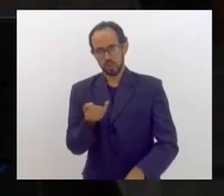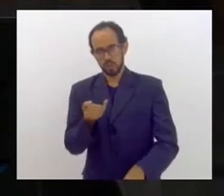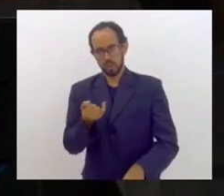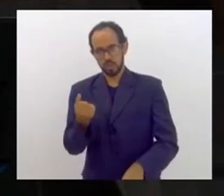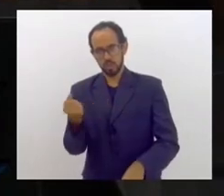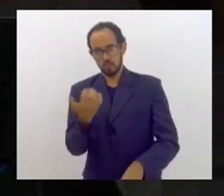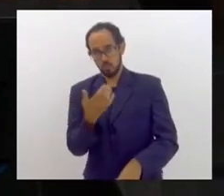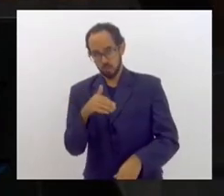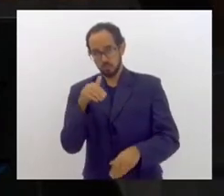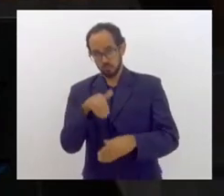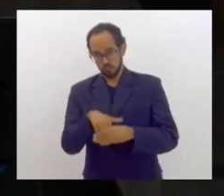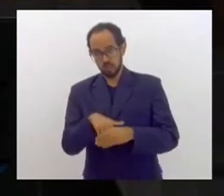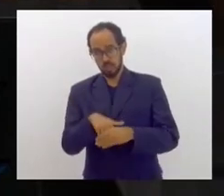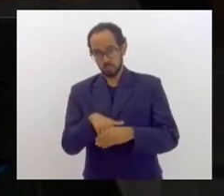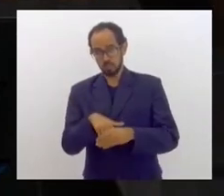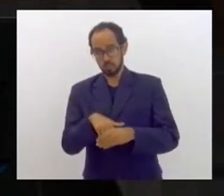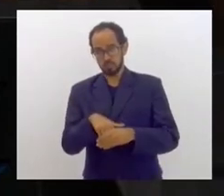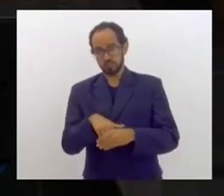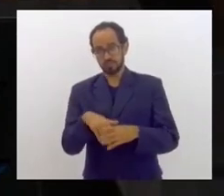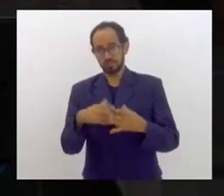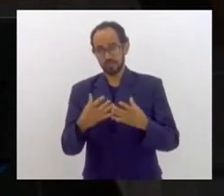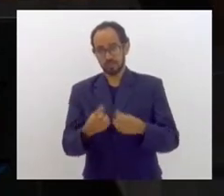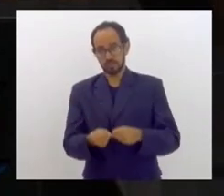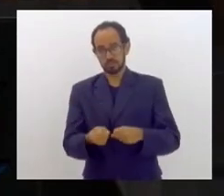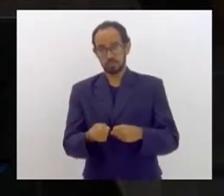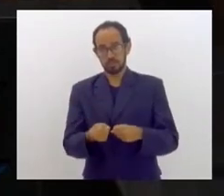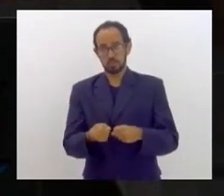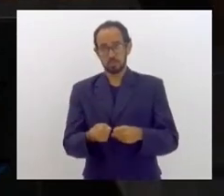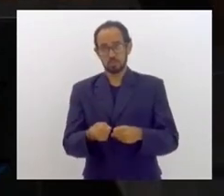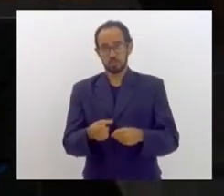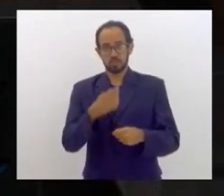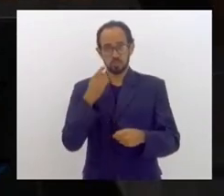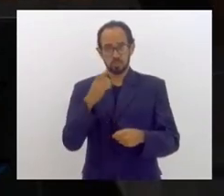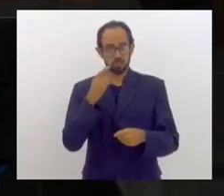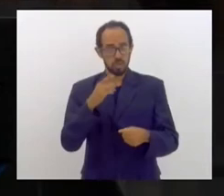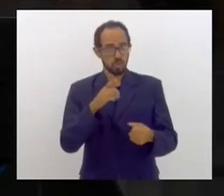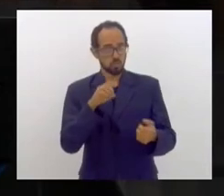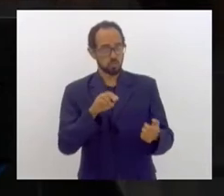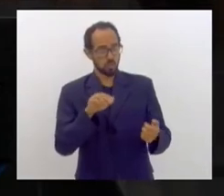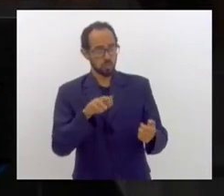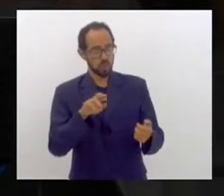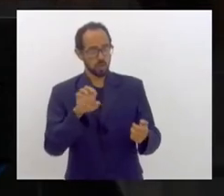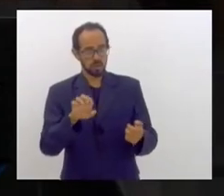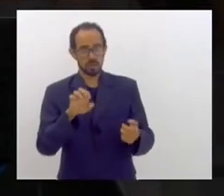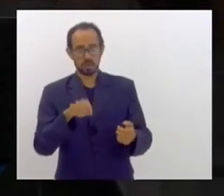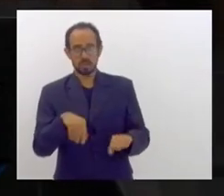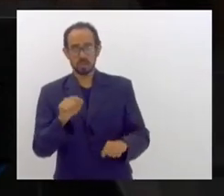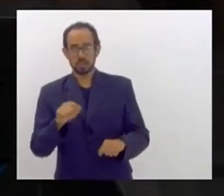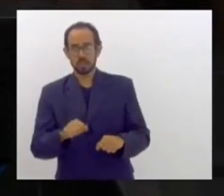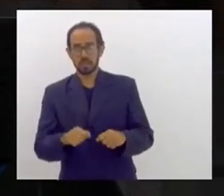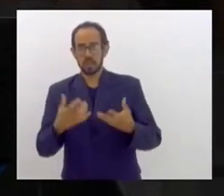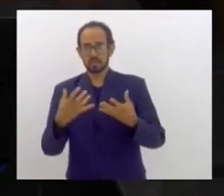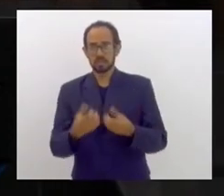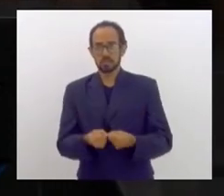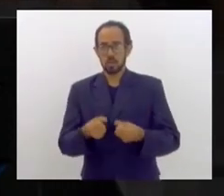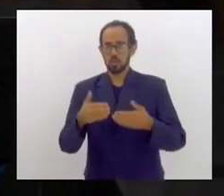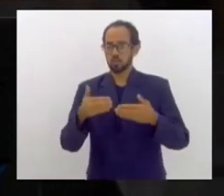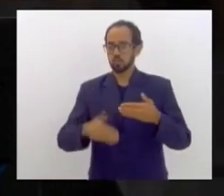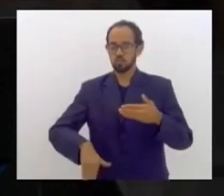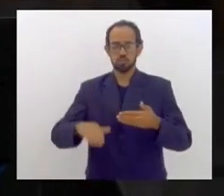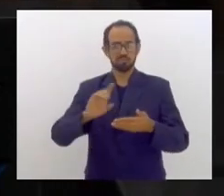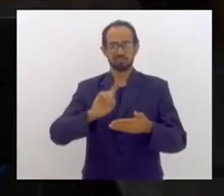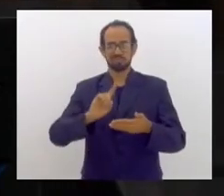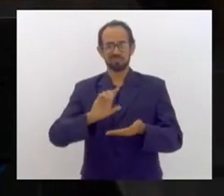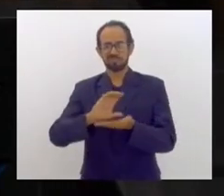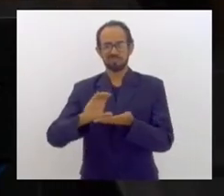quando lá esteve, recebeu, deputado Dauaire, o parecer pela